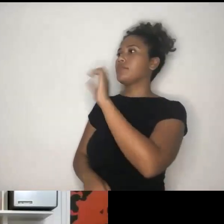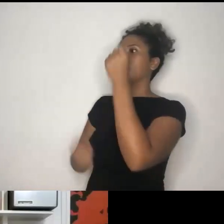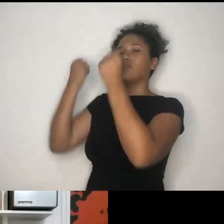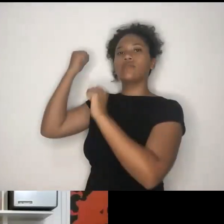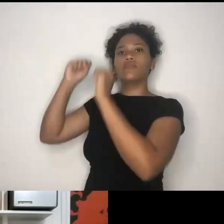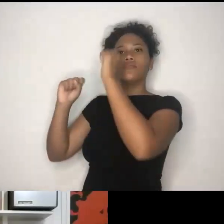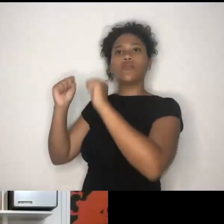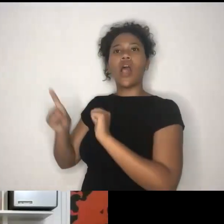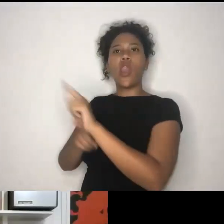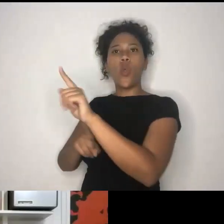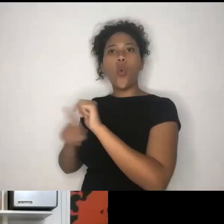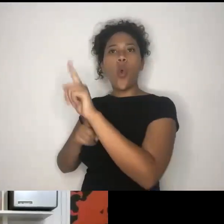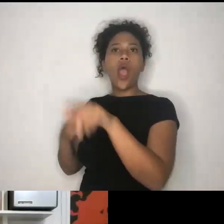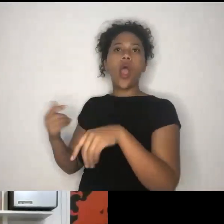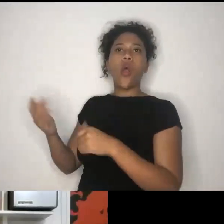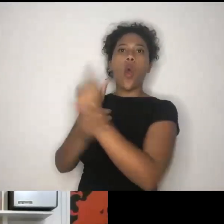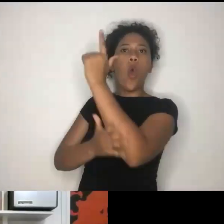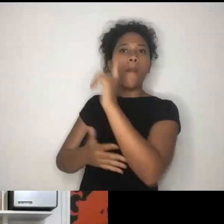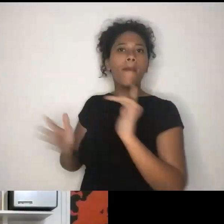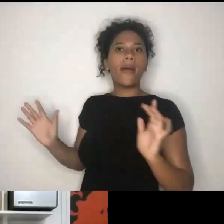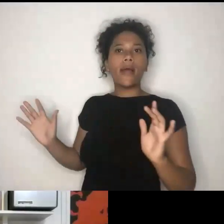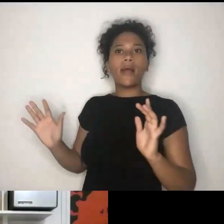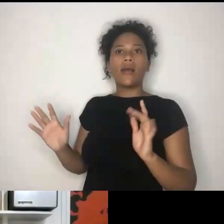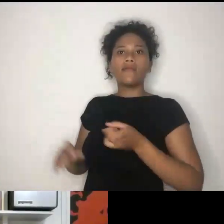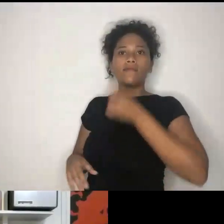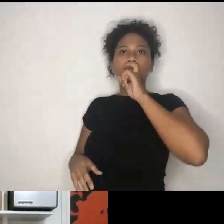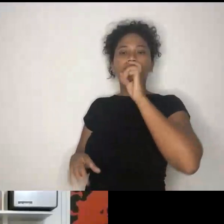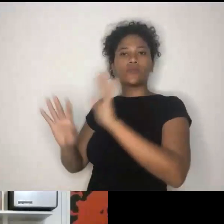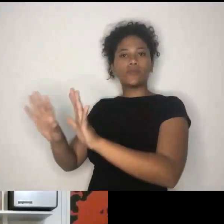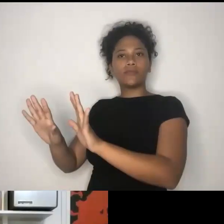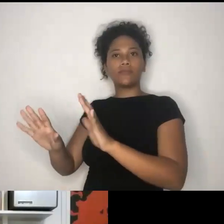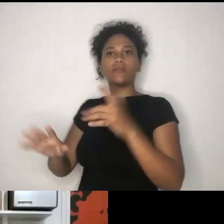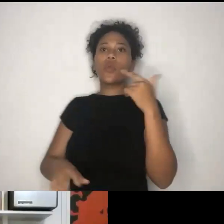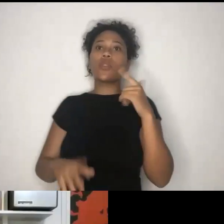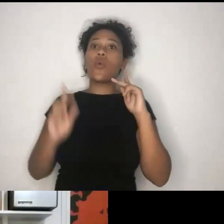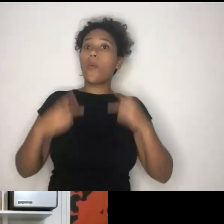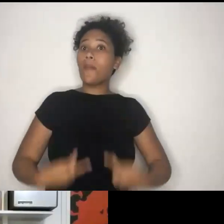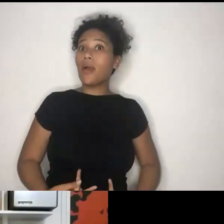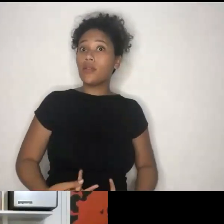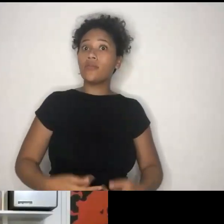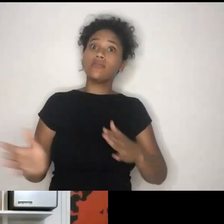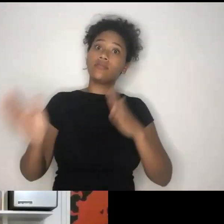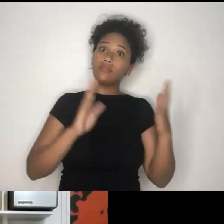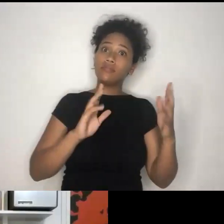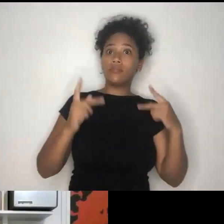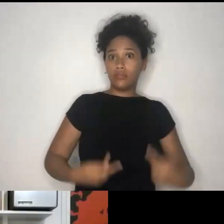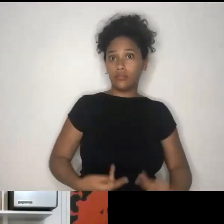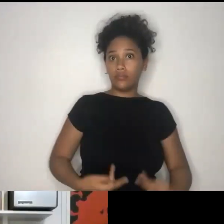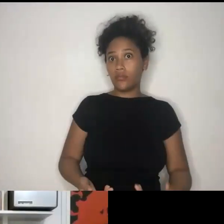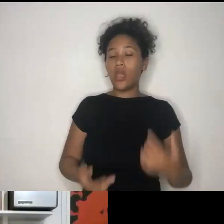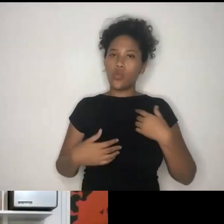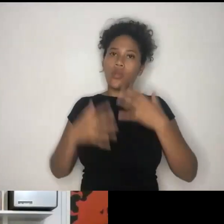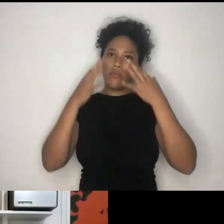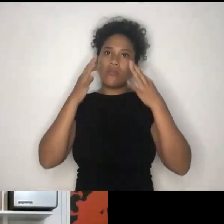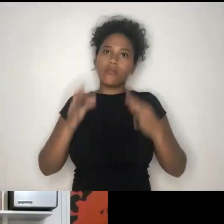aluga ou compra uma coisa que é fria que é tipo não passa pelo ser humano e uma coisa que passa pelo ser humano eu tenho muita essa